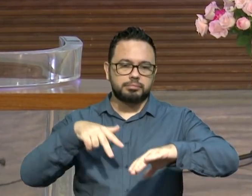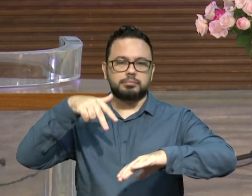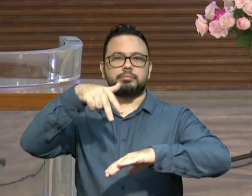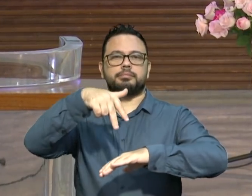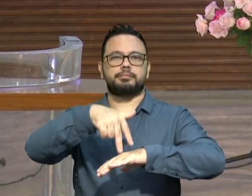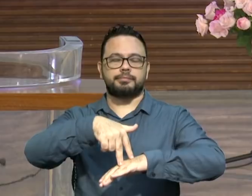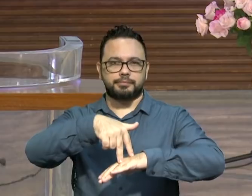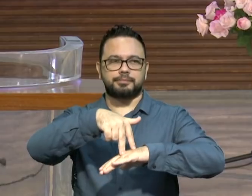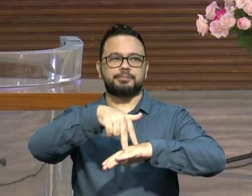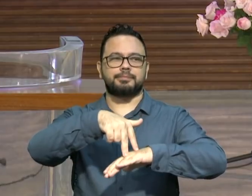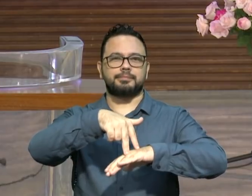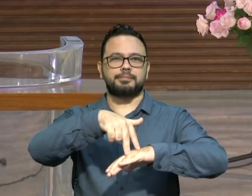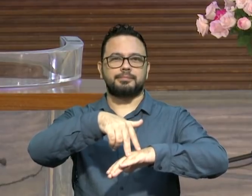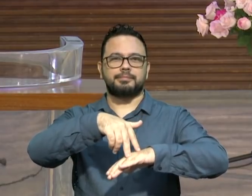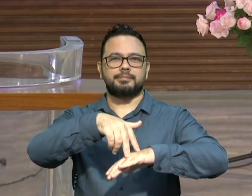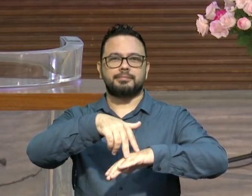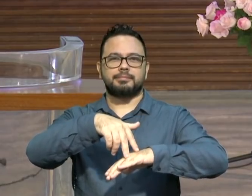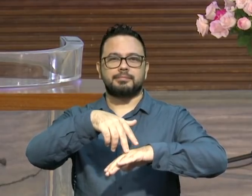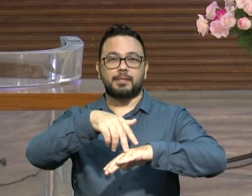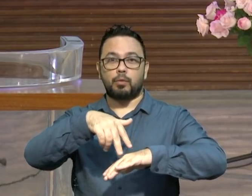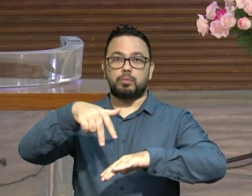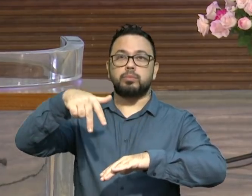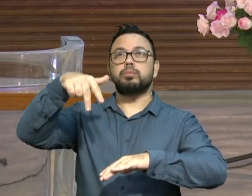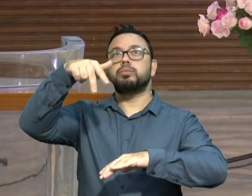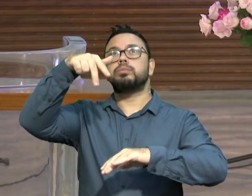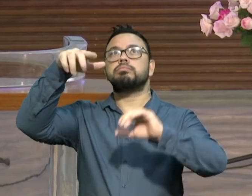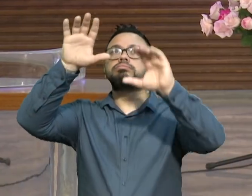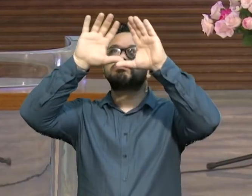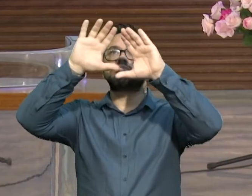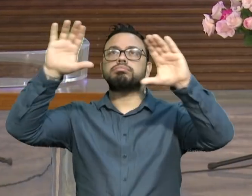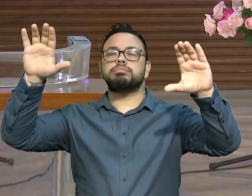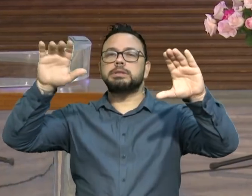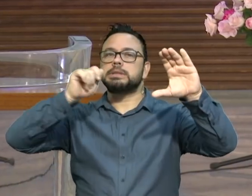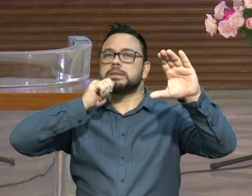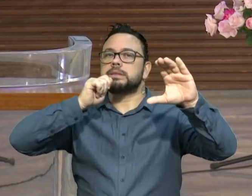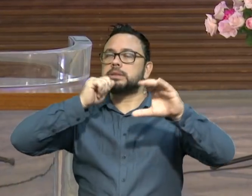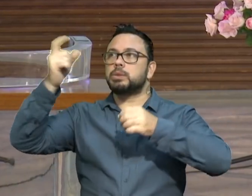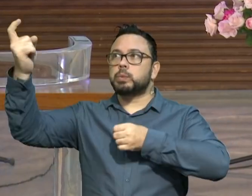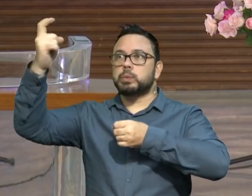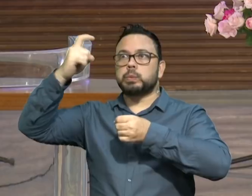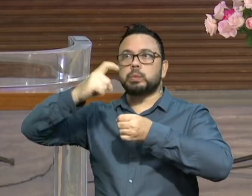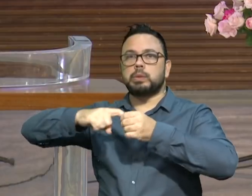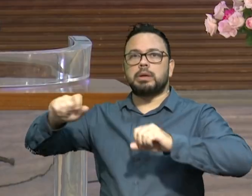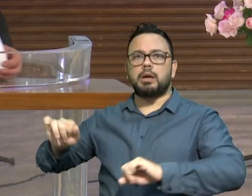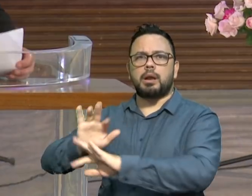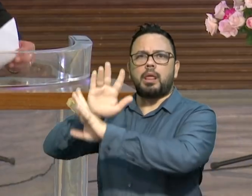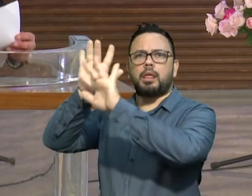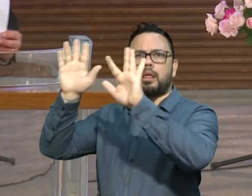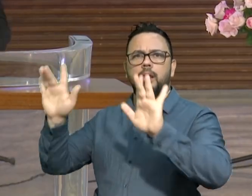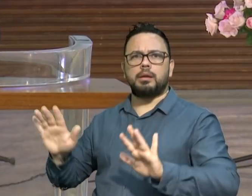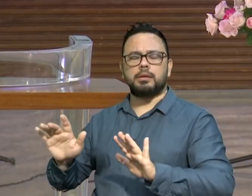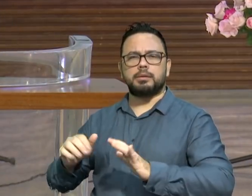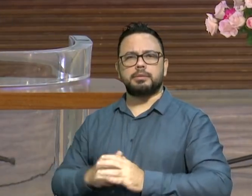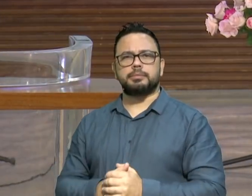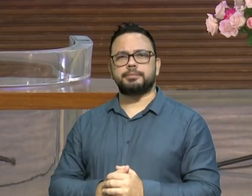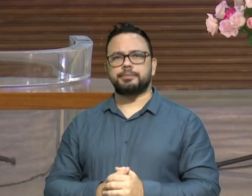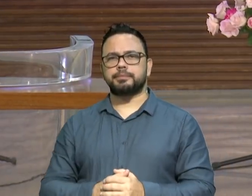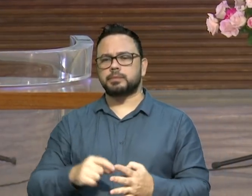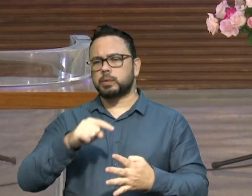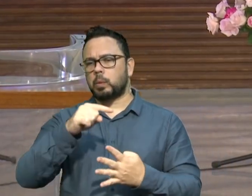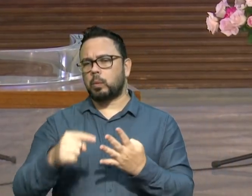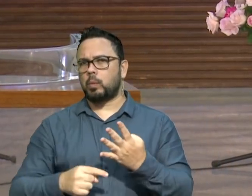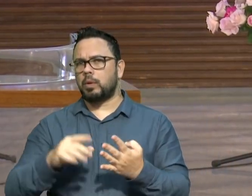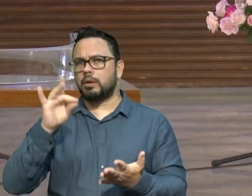ressurreto e assunto ao céu e ele voltará em glória aí Majestade quatro